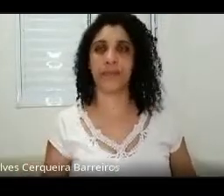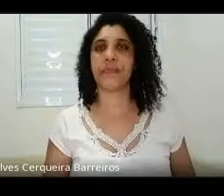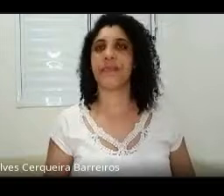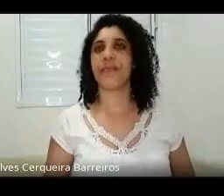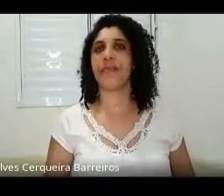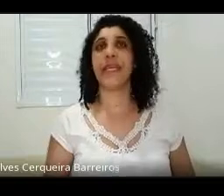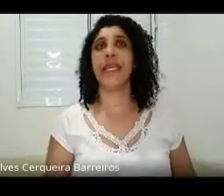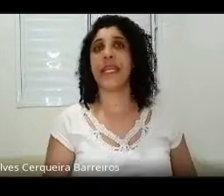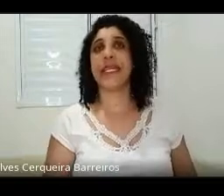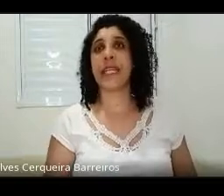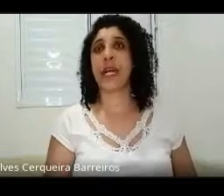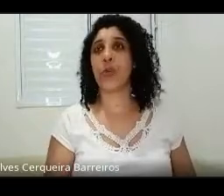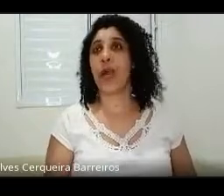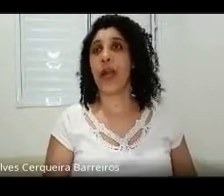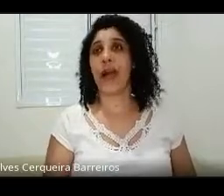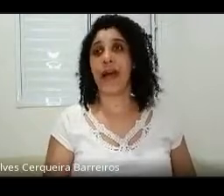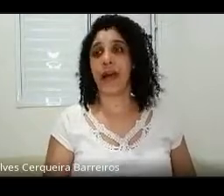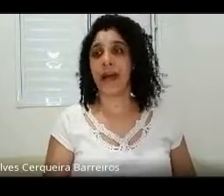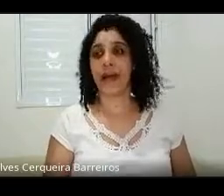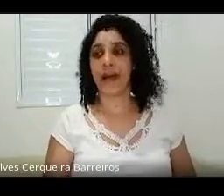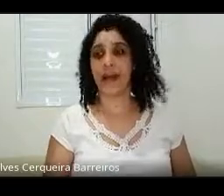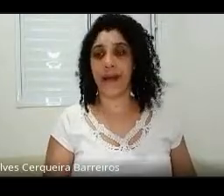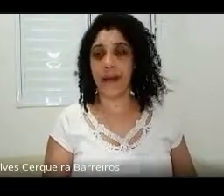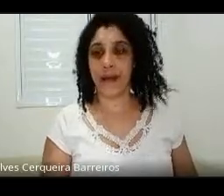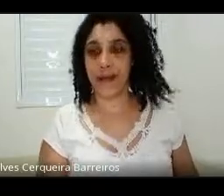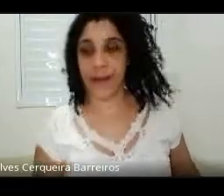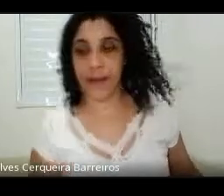antecipado, então